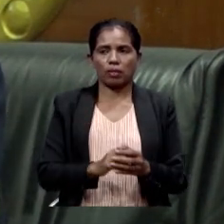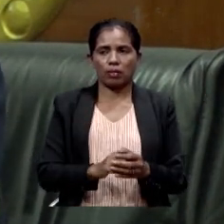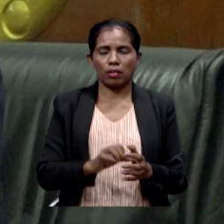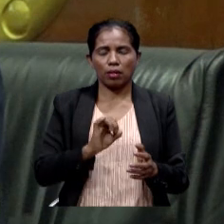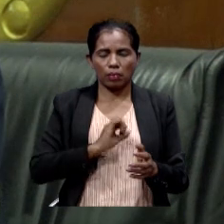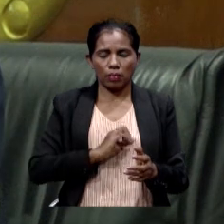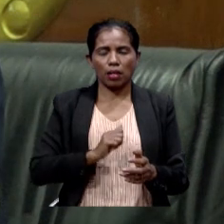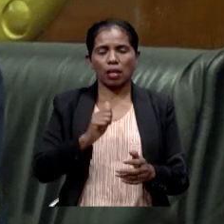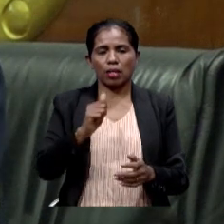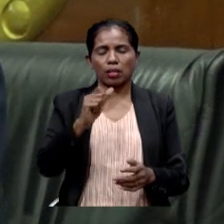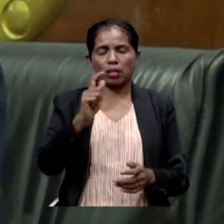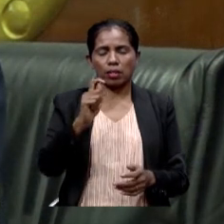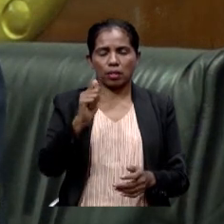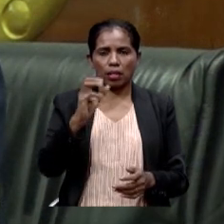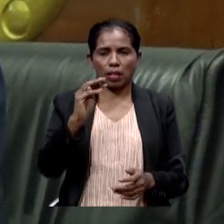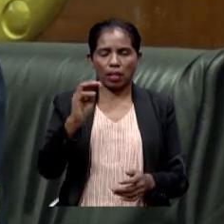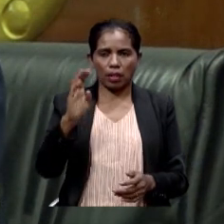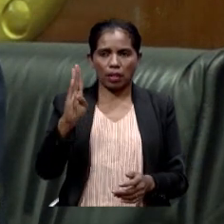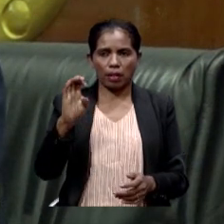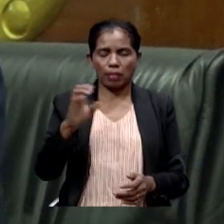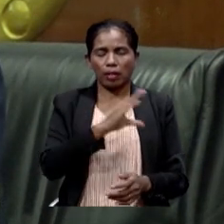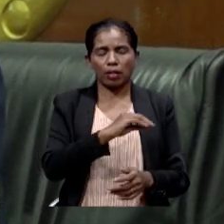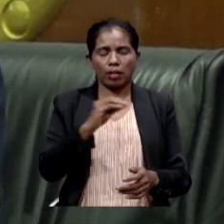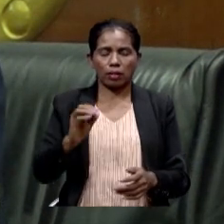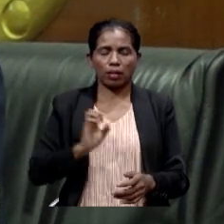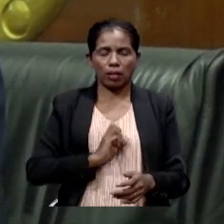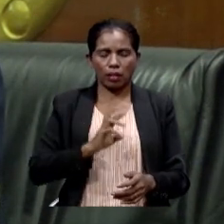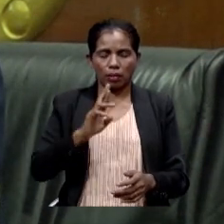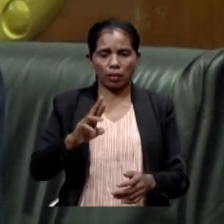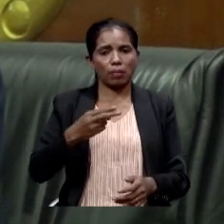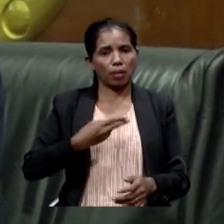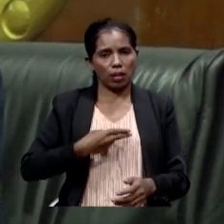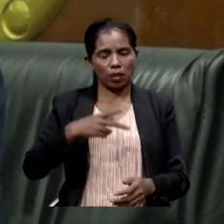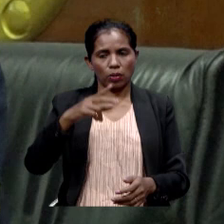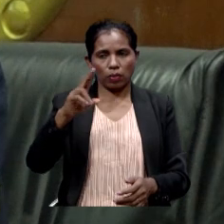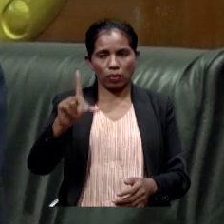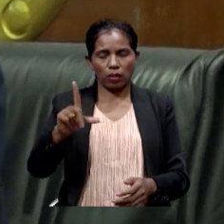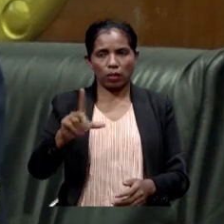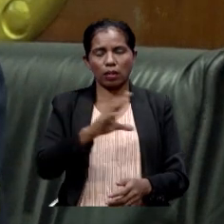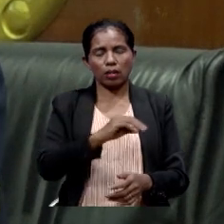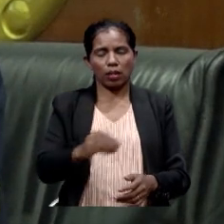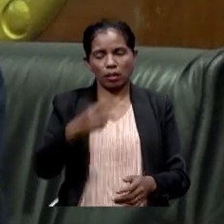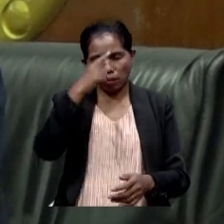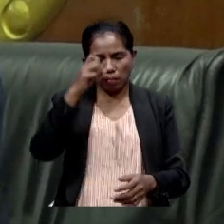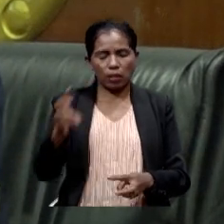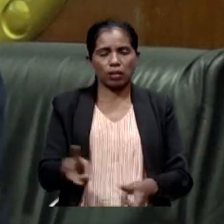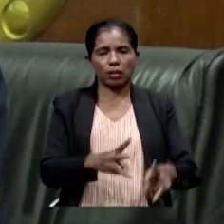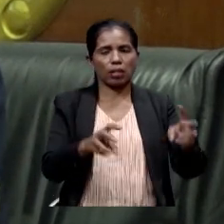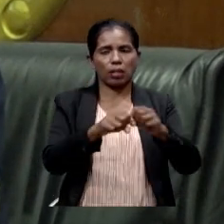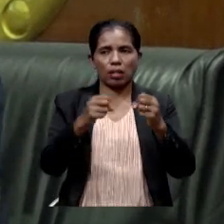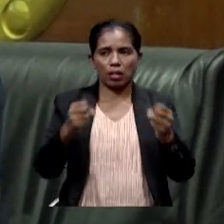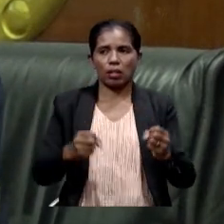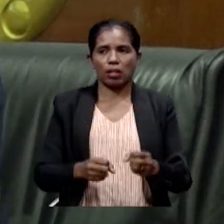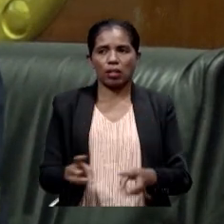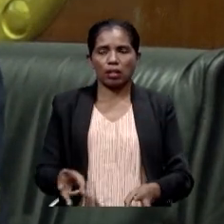Atsabe, nós trouxemos a hermeira para a Hatulia, para a Clara Nival, também a Hatulia, Dalan